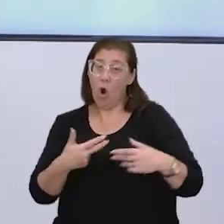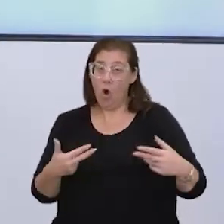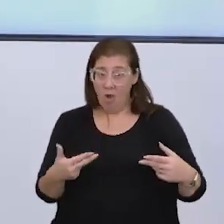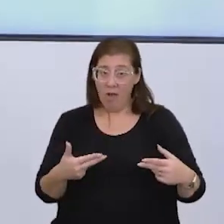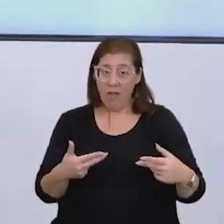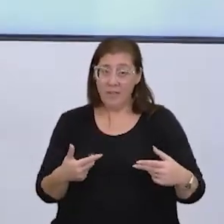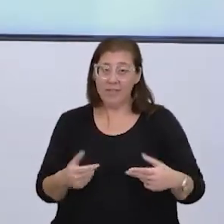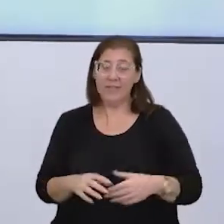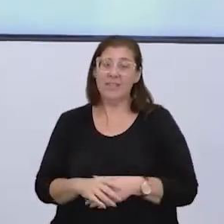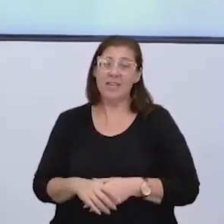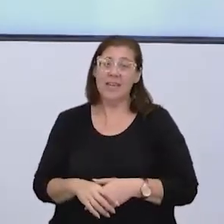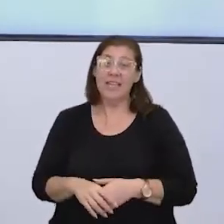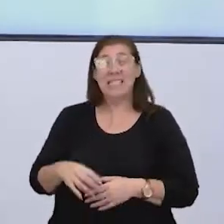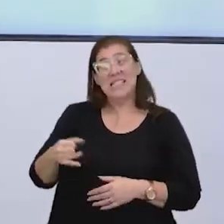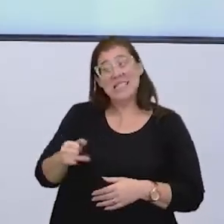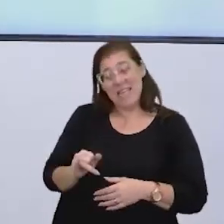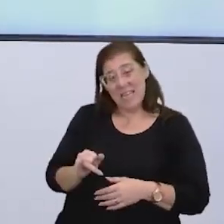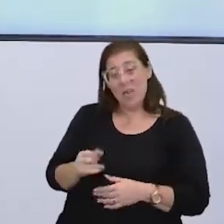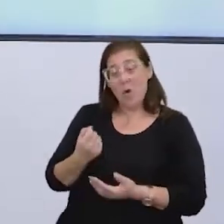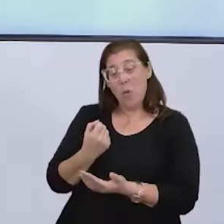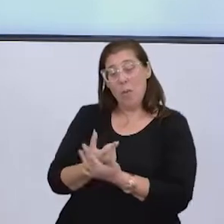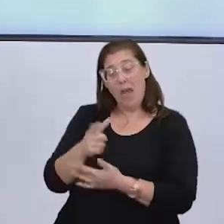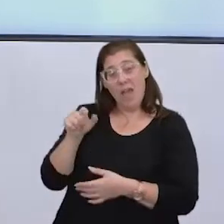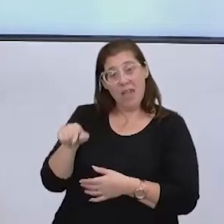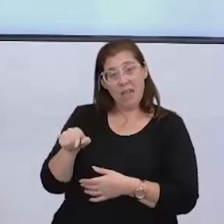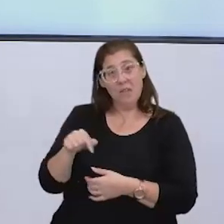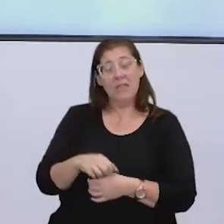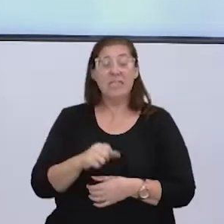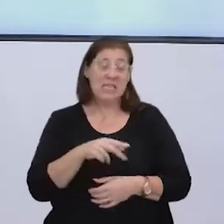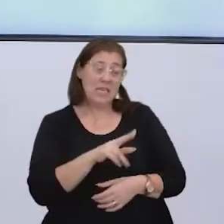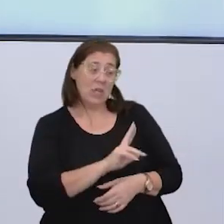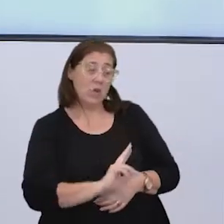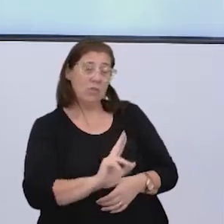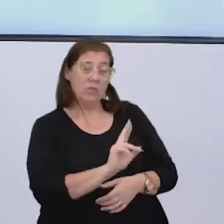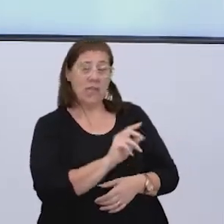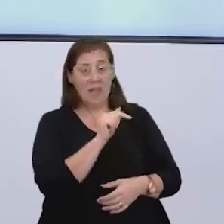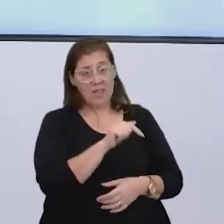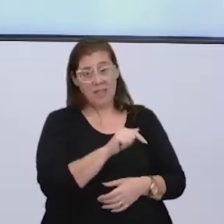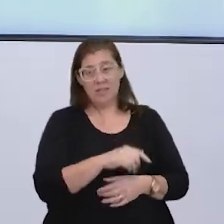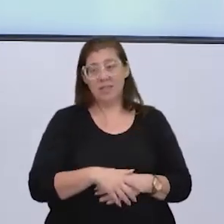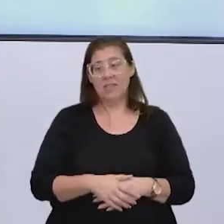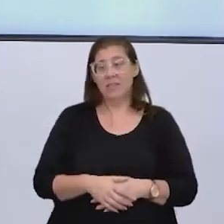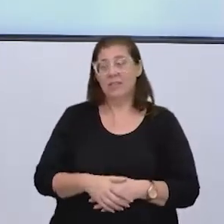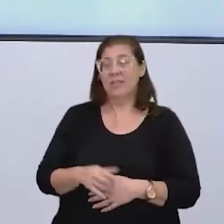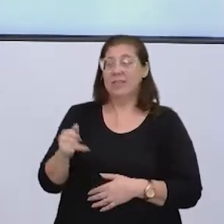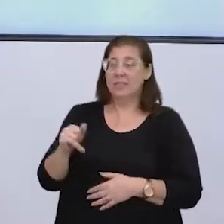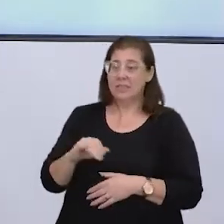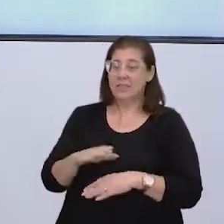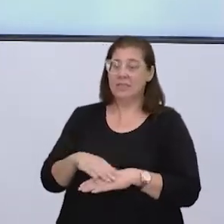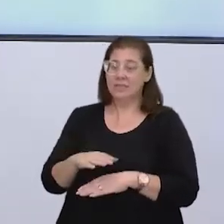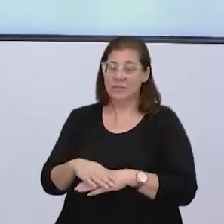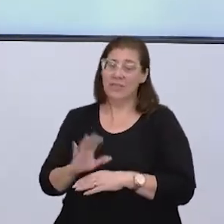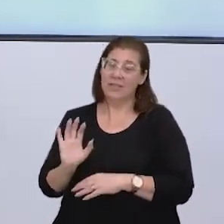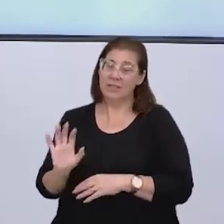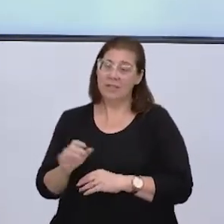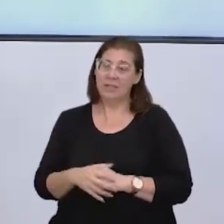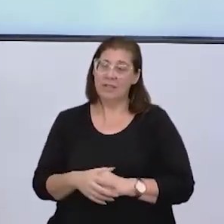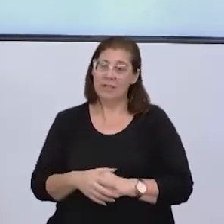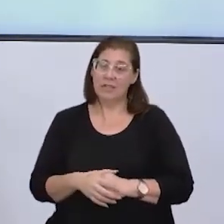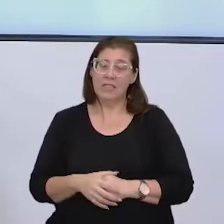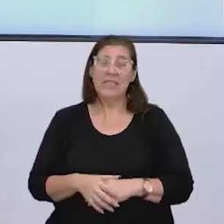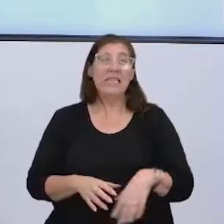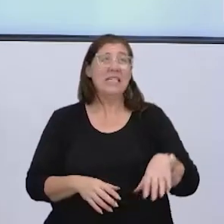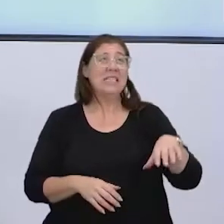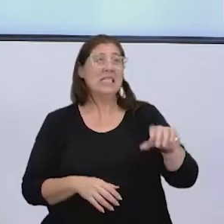mais descolada. Se eu comprar isso. Se eu usar isso. Se eu tiver isso. Se eu fizer aquilo. Esse